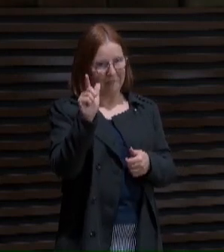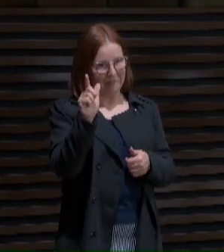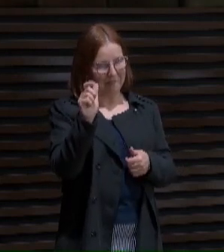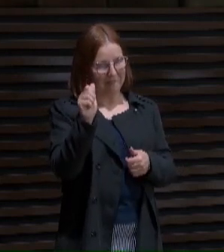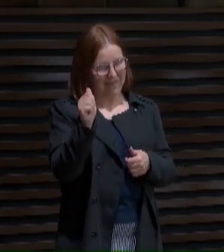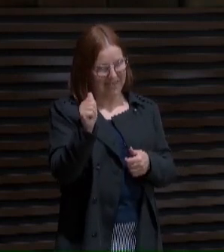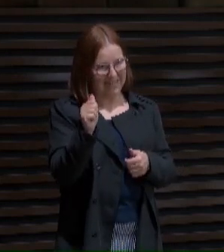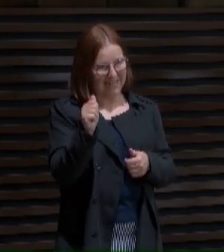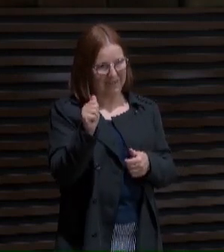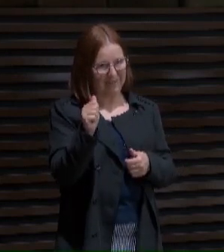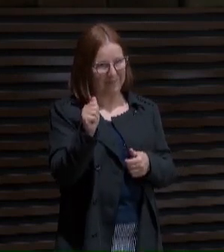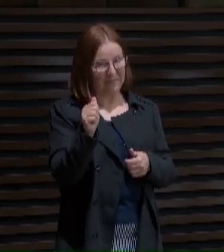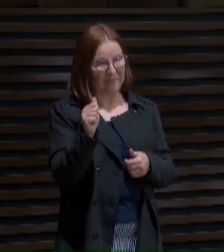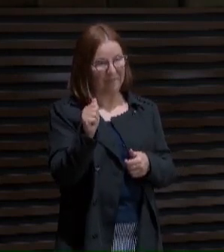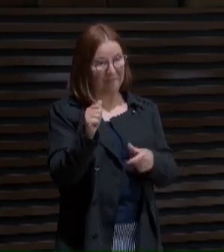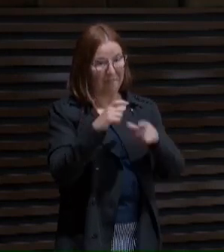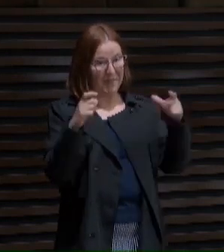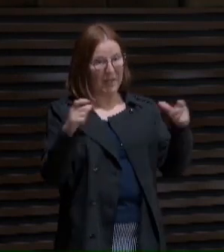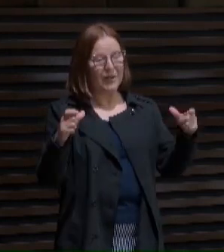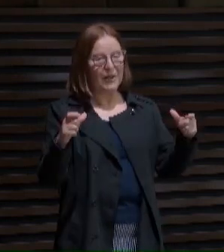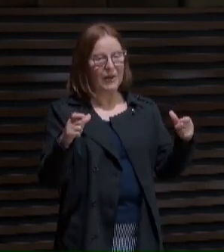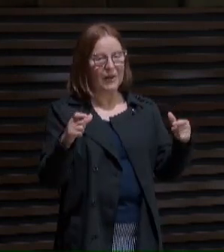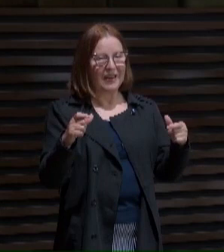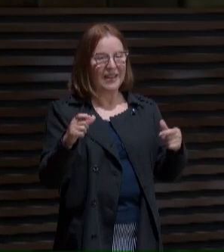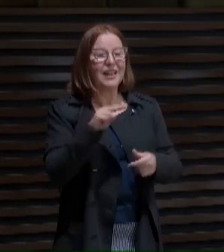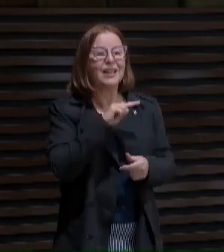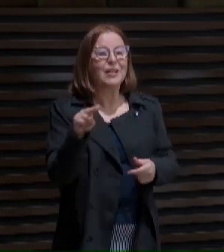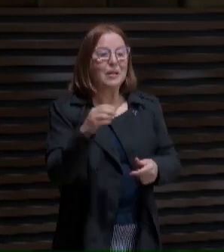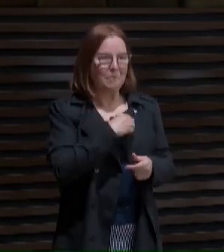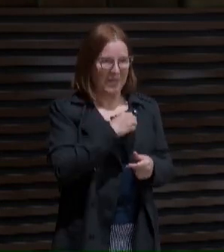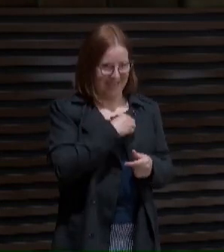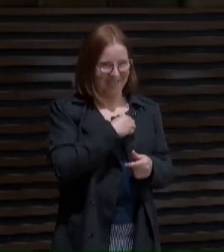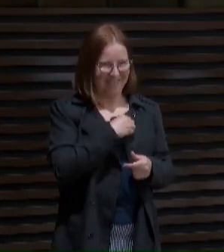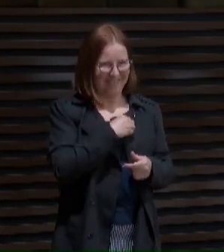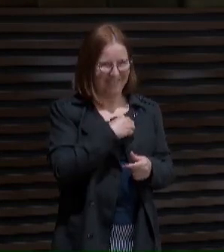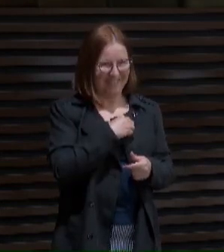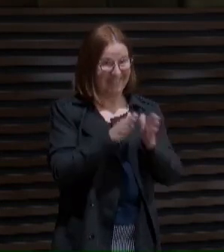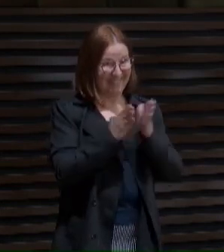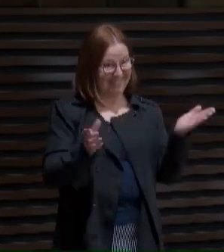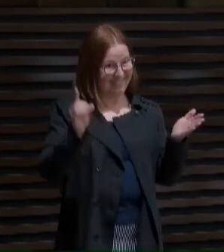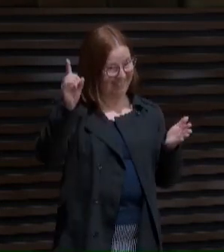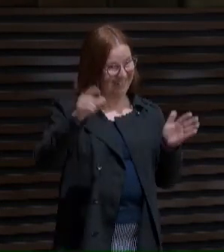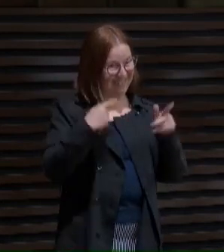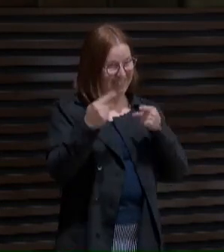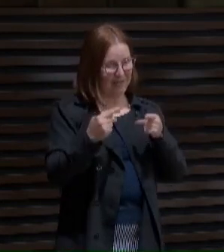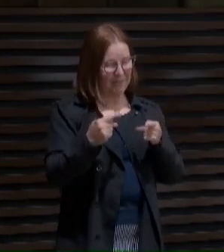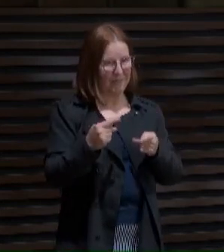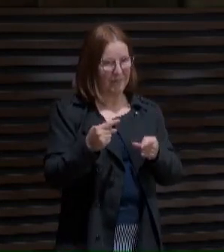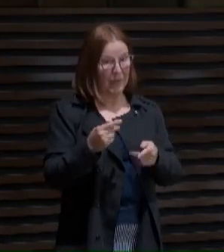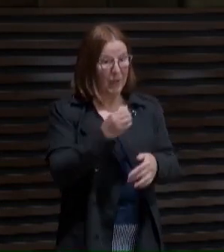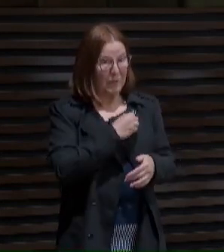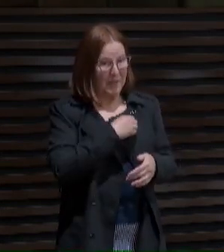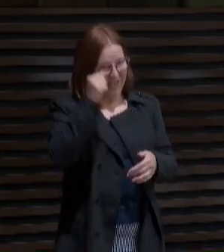o que nós chamamos de pecado, o que a palavra de Deus diz. Então, a queda de Adão